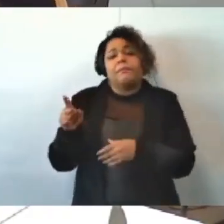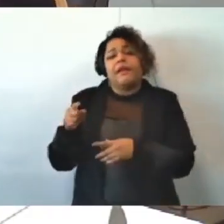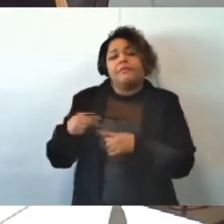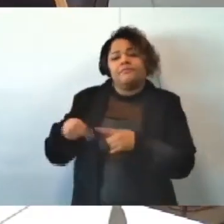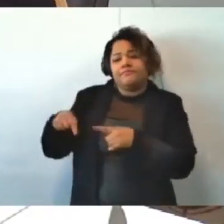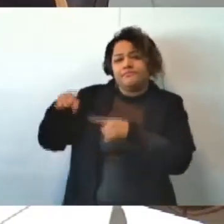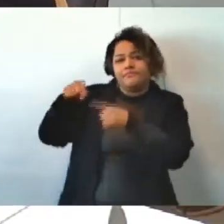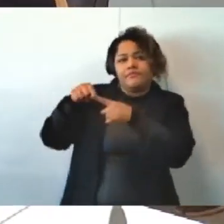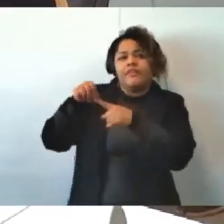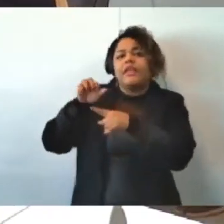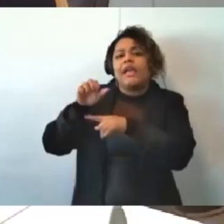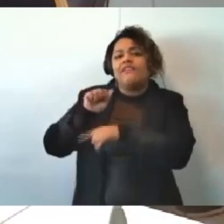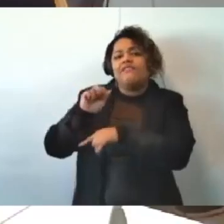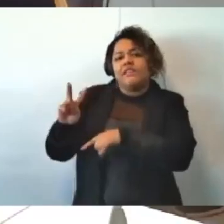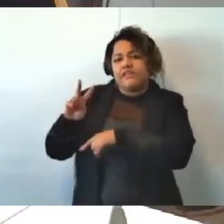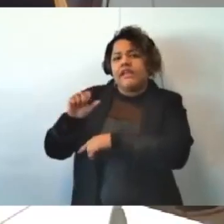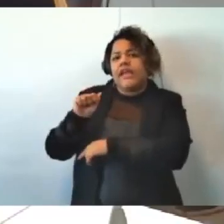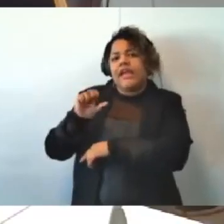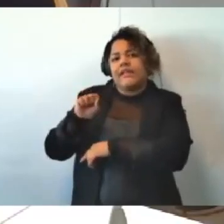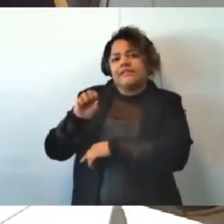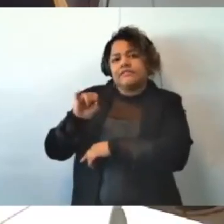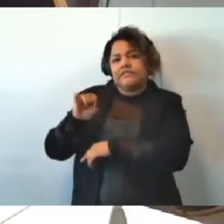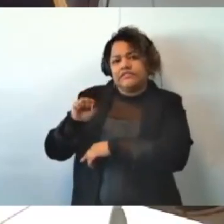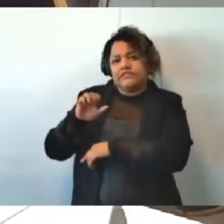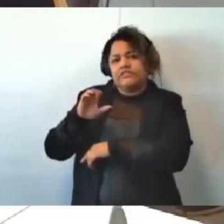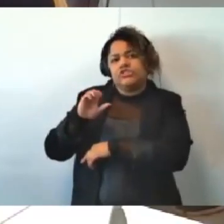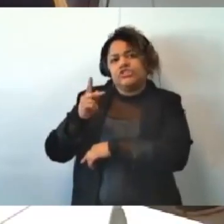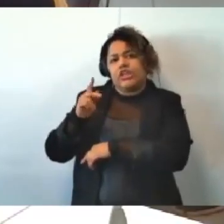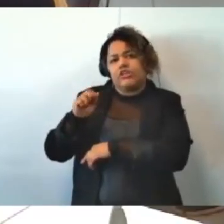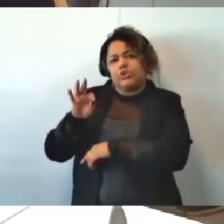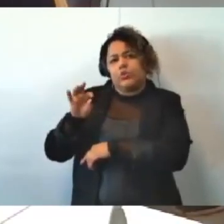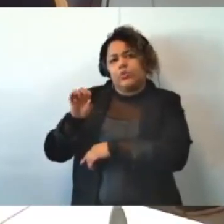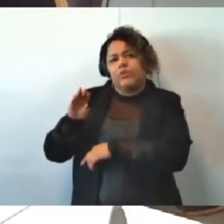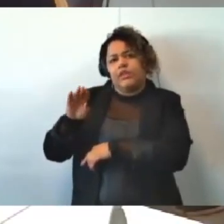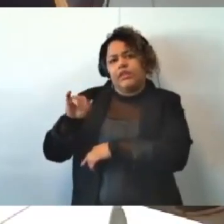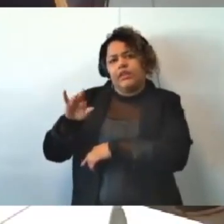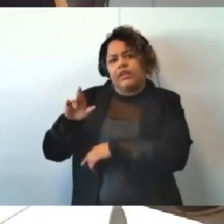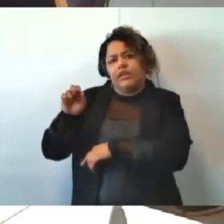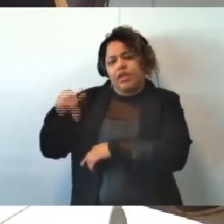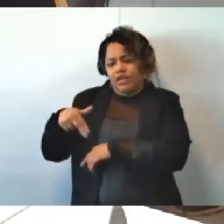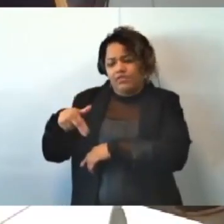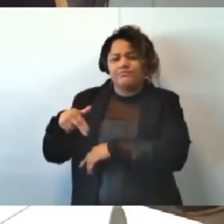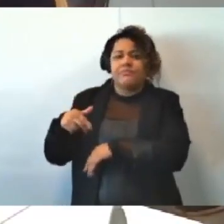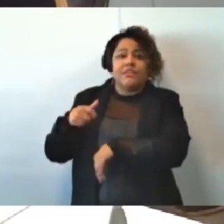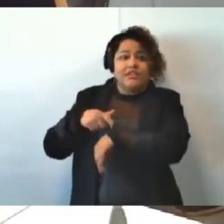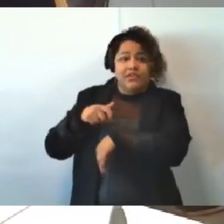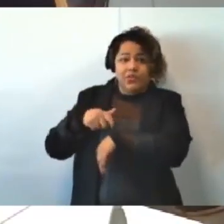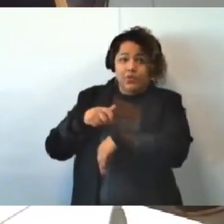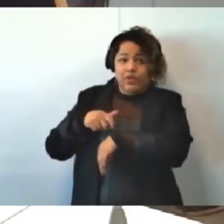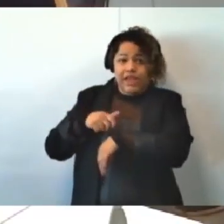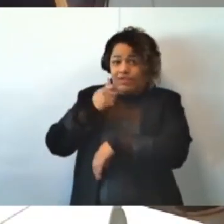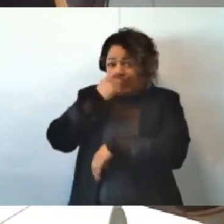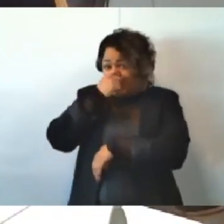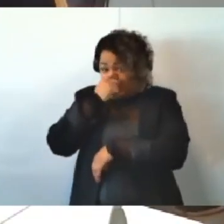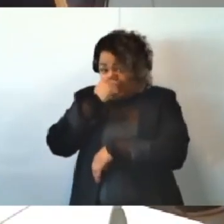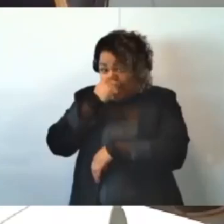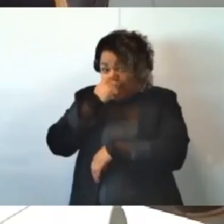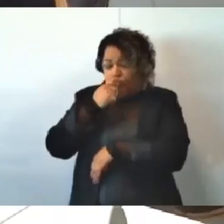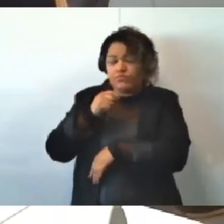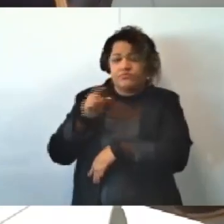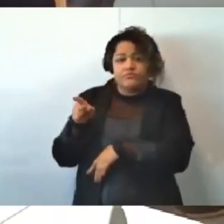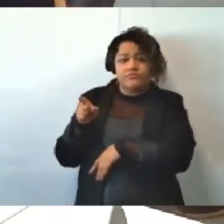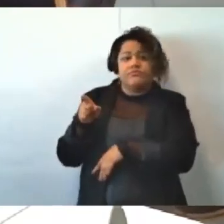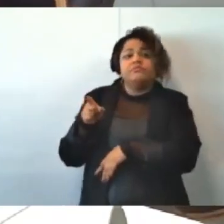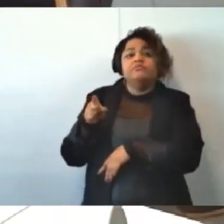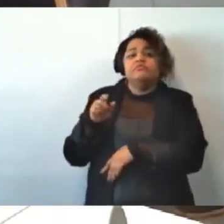curto espaço, já com todo o tráfego da região, o horário de pico, né, da Avenida Francisco